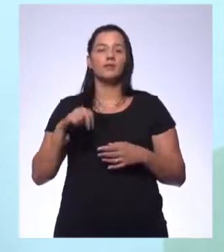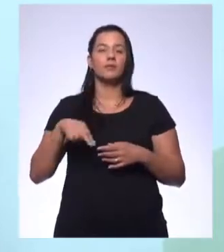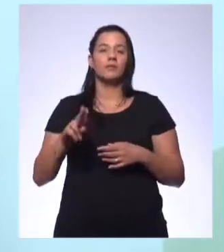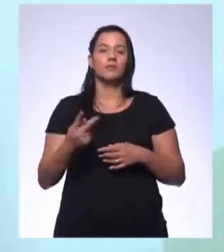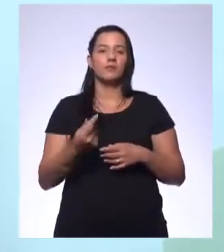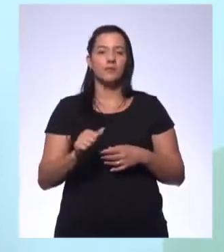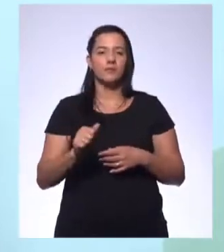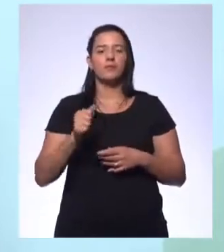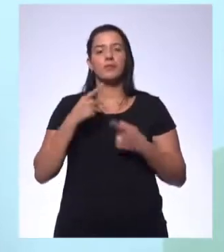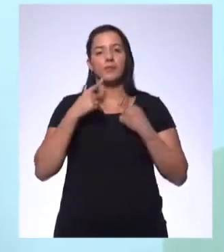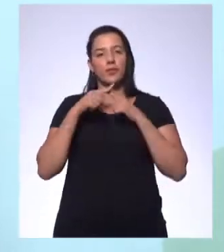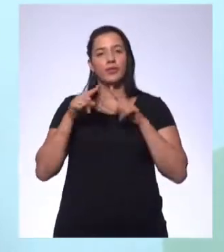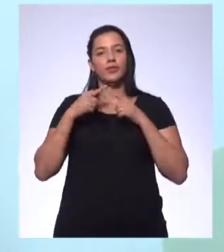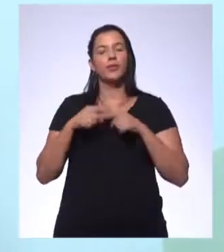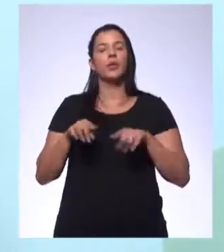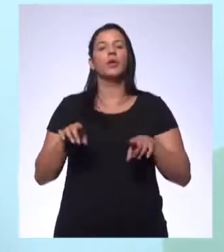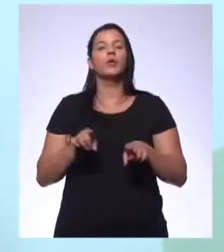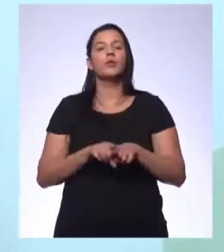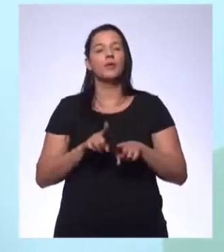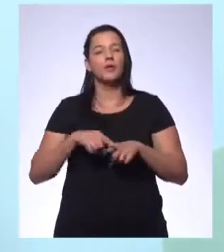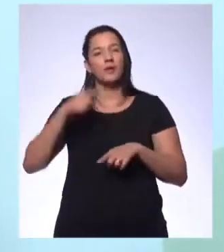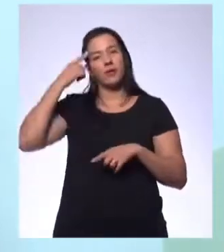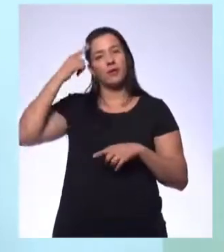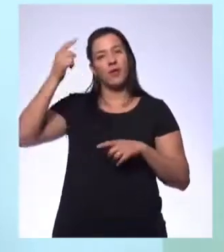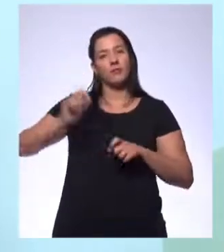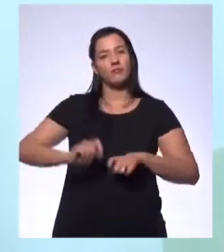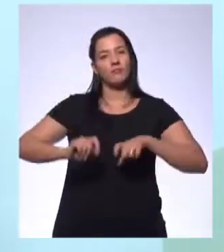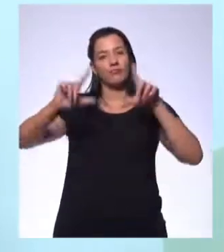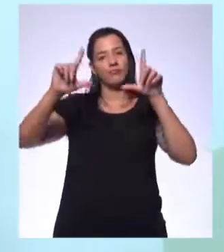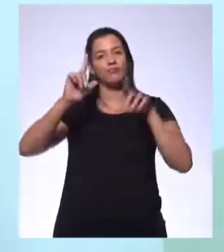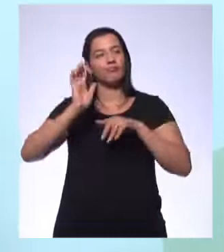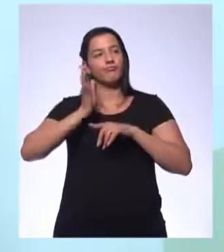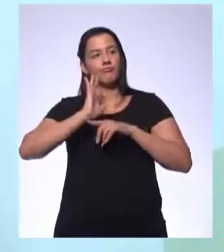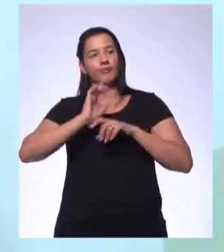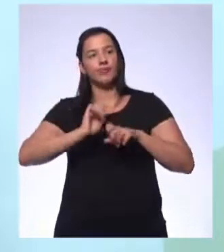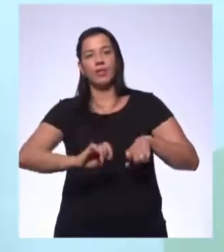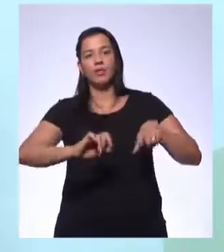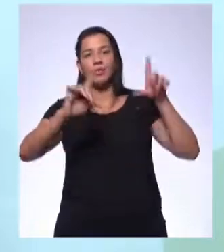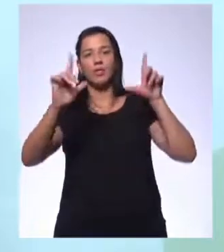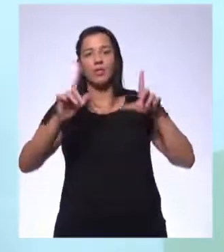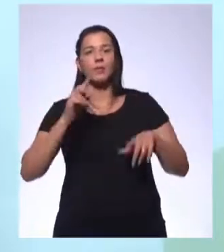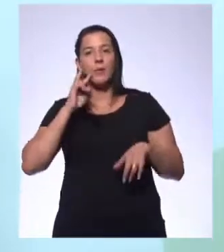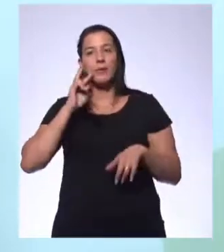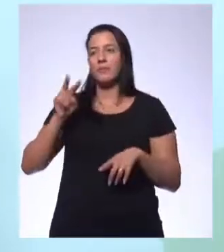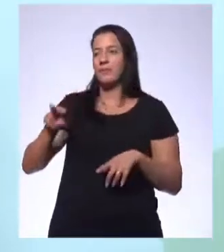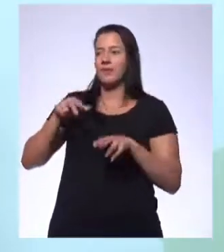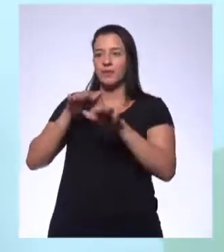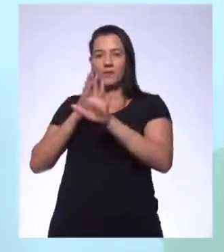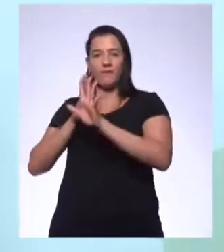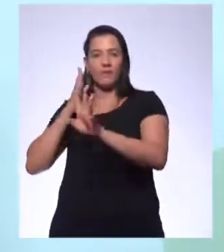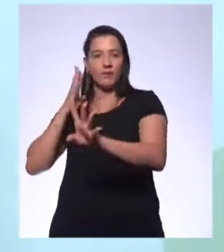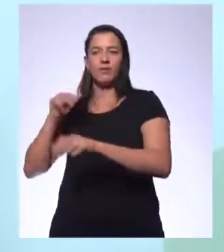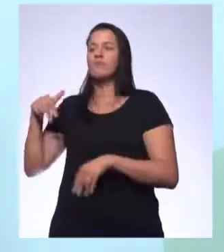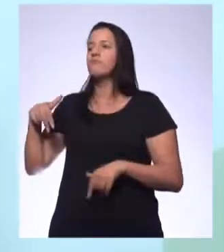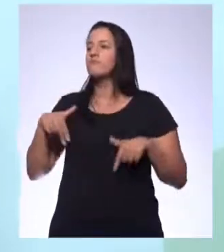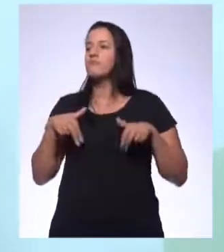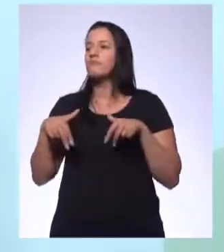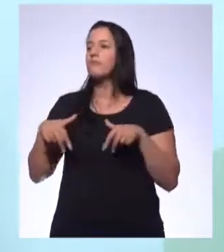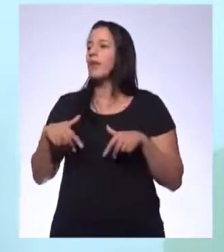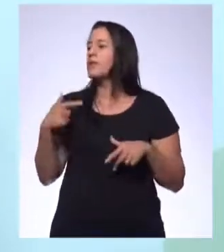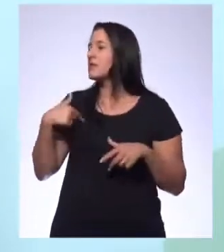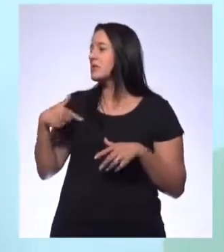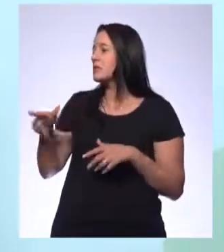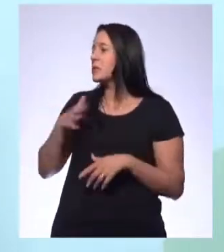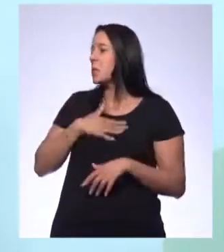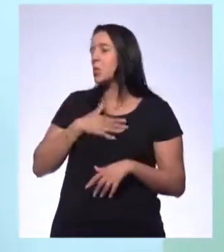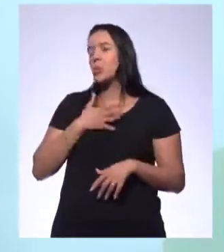jornal, a gente foi desde a porta do cinema, né, que lá na porta do cinema alguém comenta se gosta do filme ou não, até o crítico de cinema mesmo,